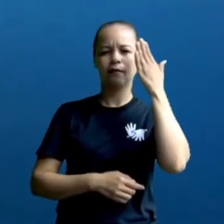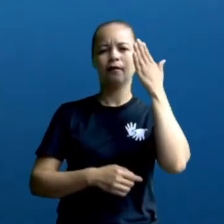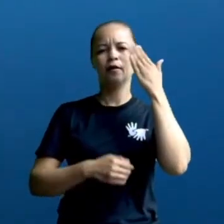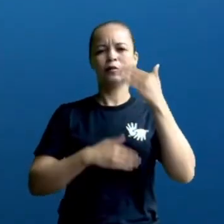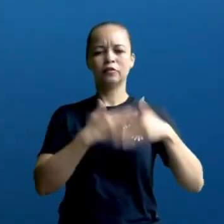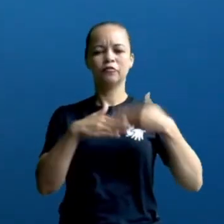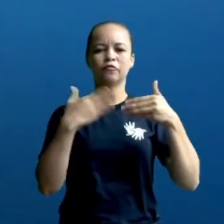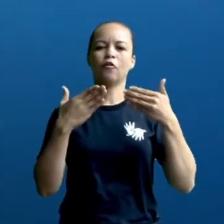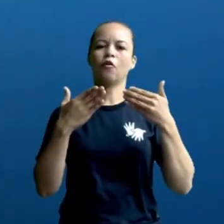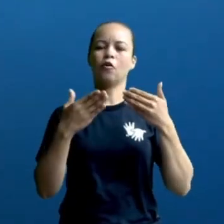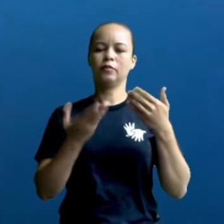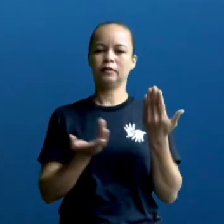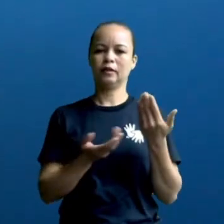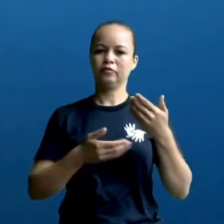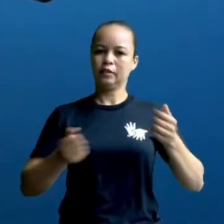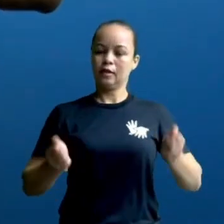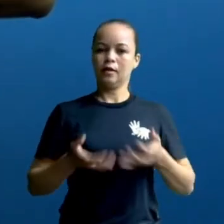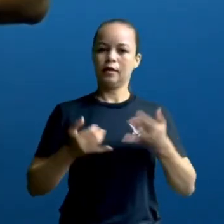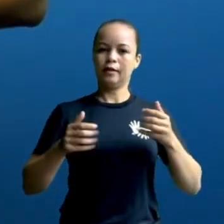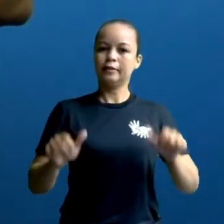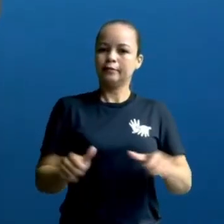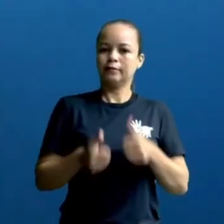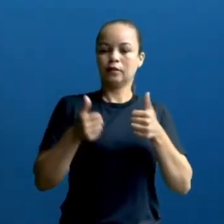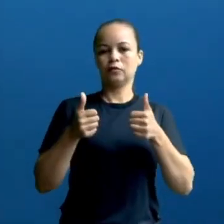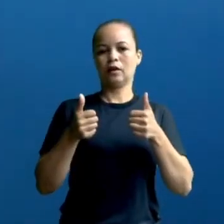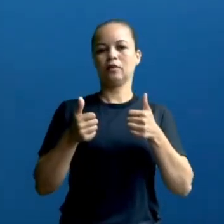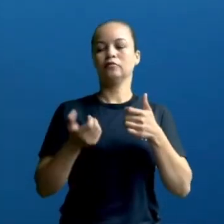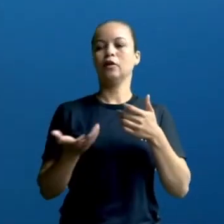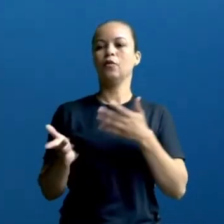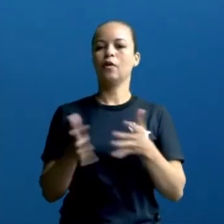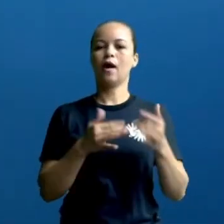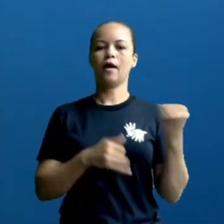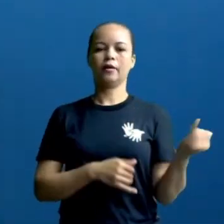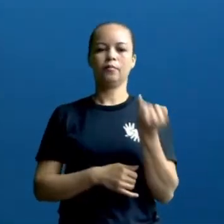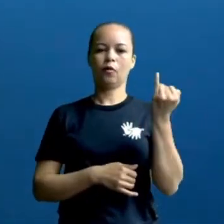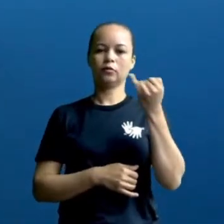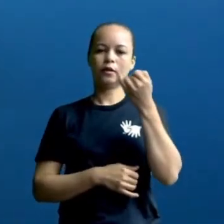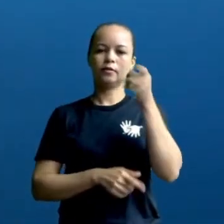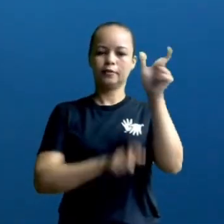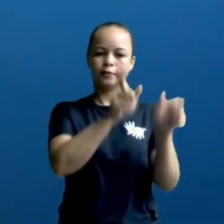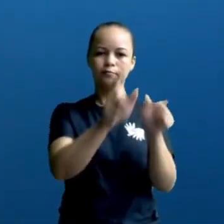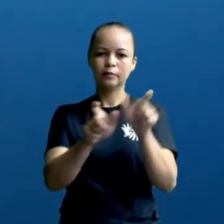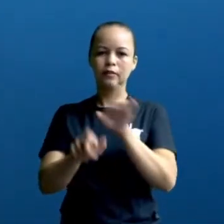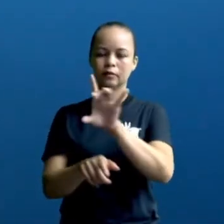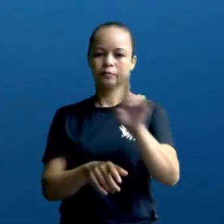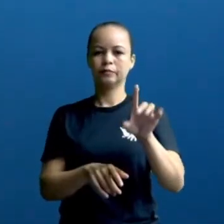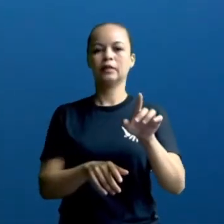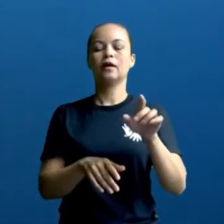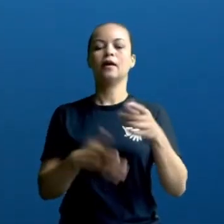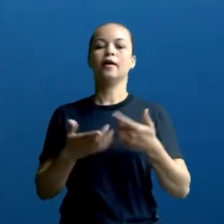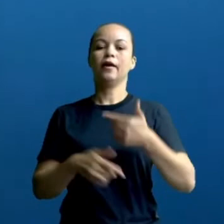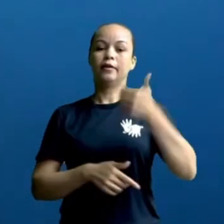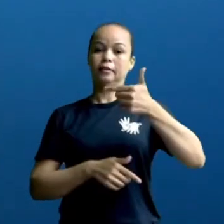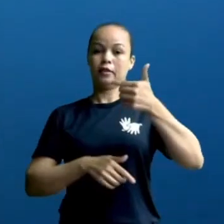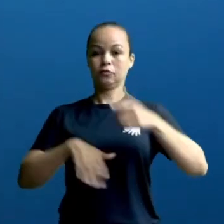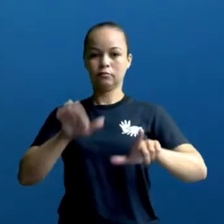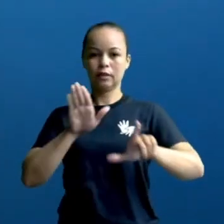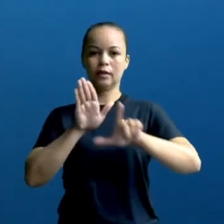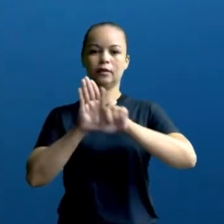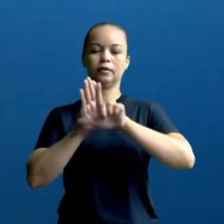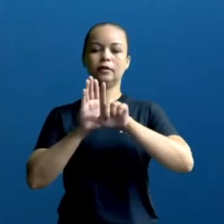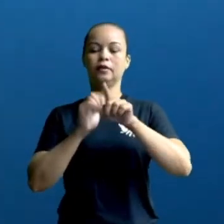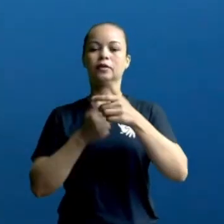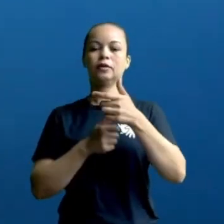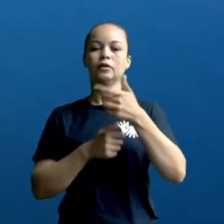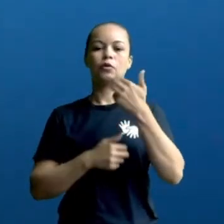forma legítima e saudável a importância do outro. É a segunda língua do Brasil. De acordo com a